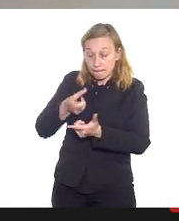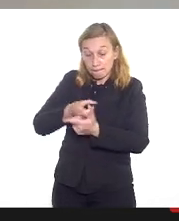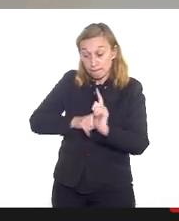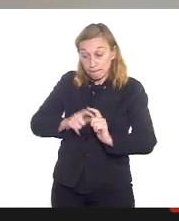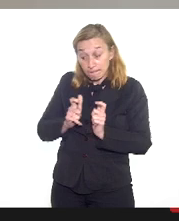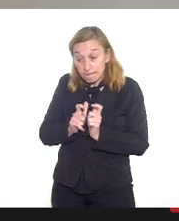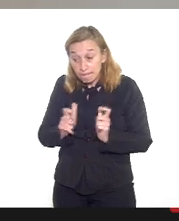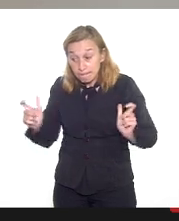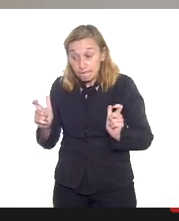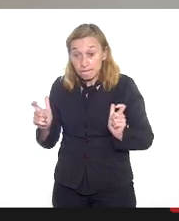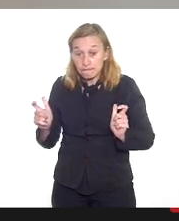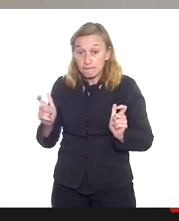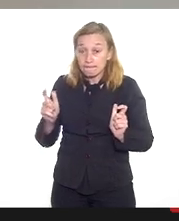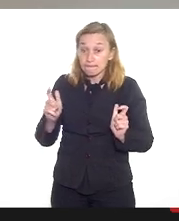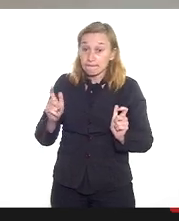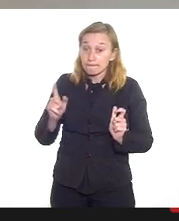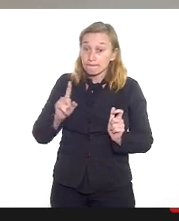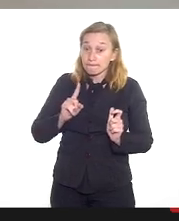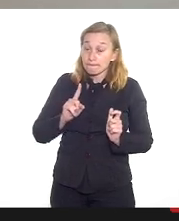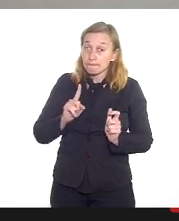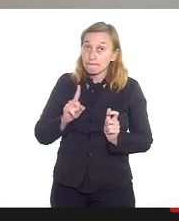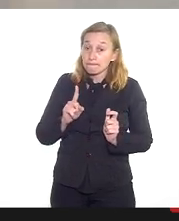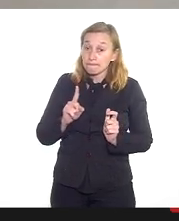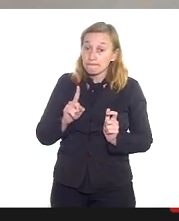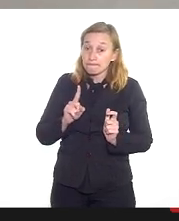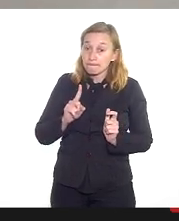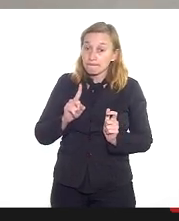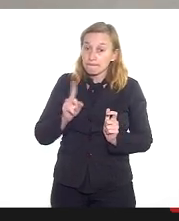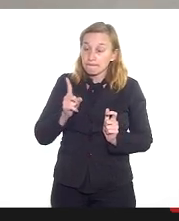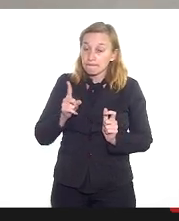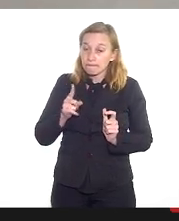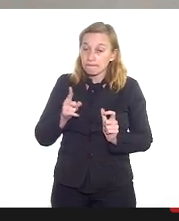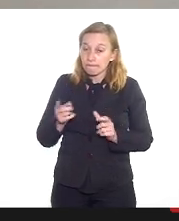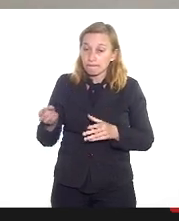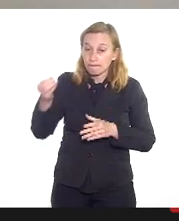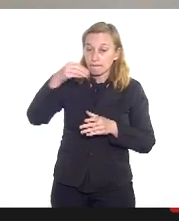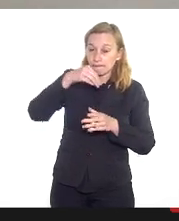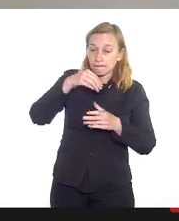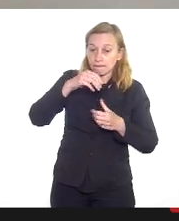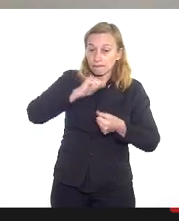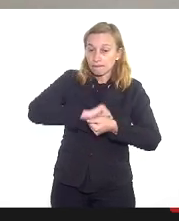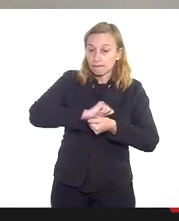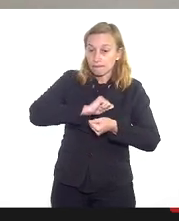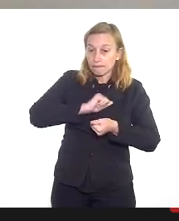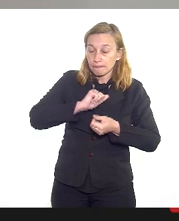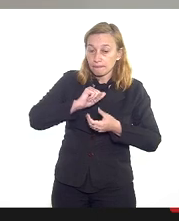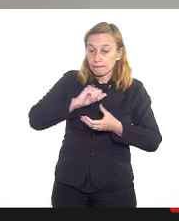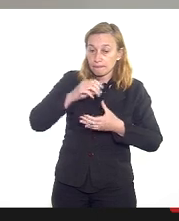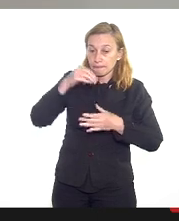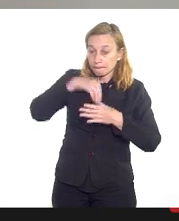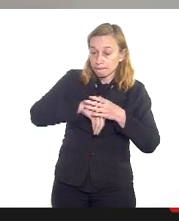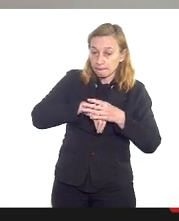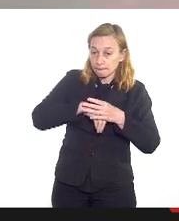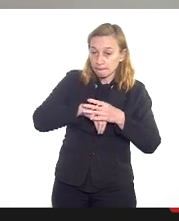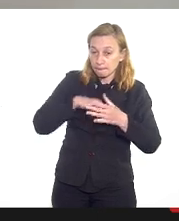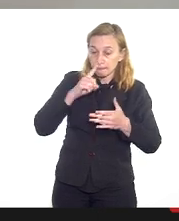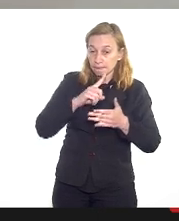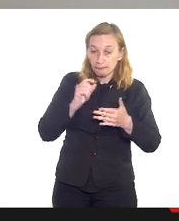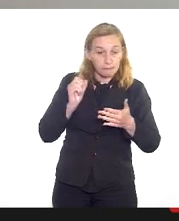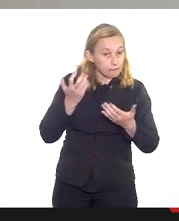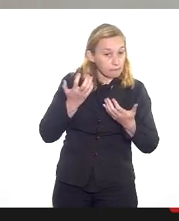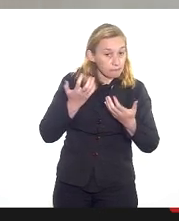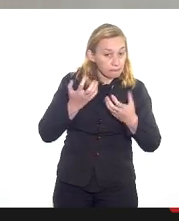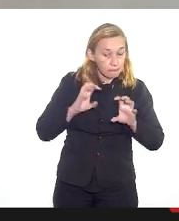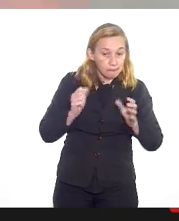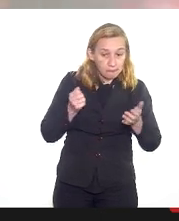alta, mas ele não é um, né, não está enquadrado nesse caso de devedor, de sonegador que pratica